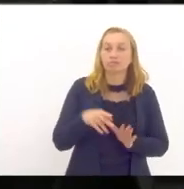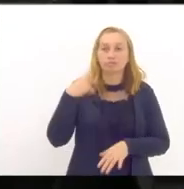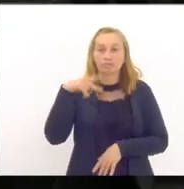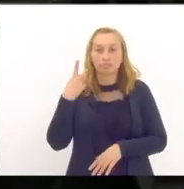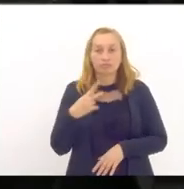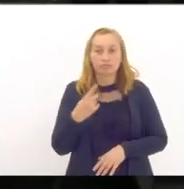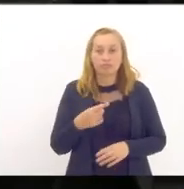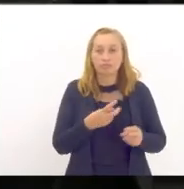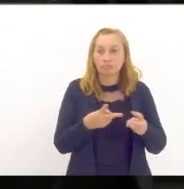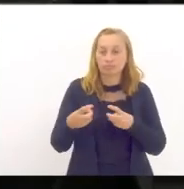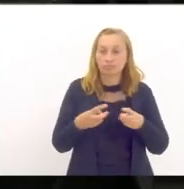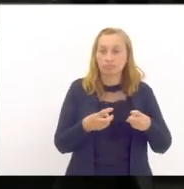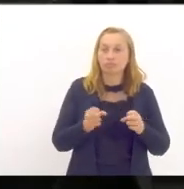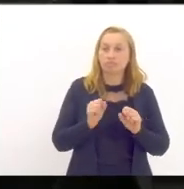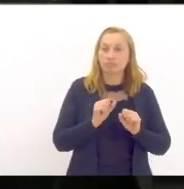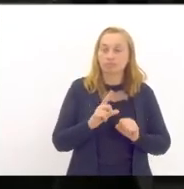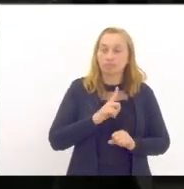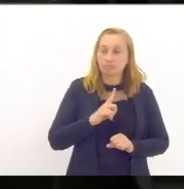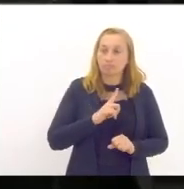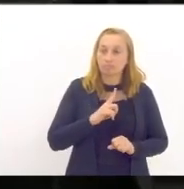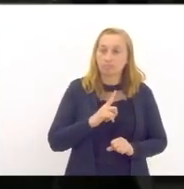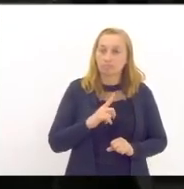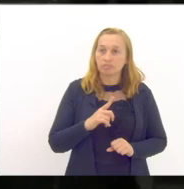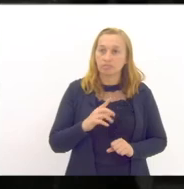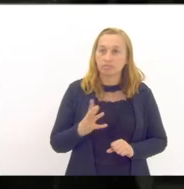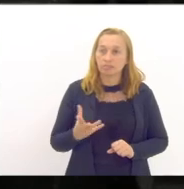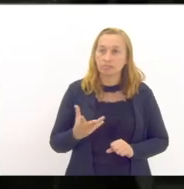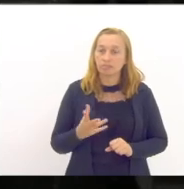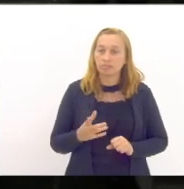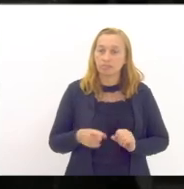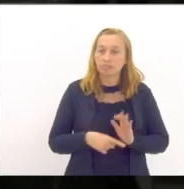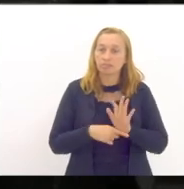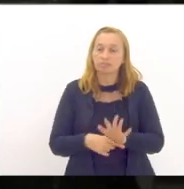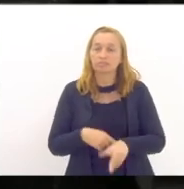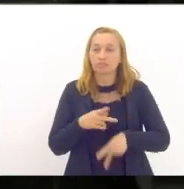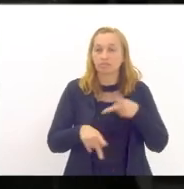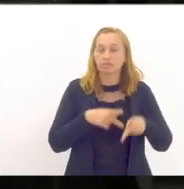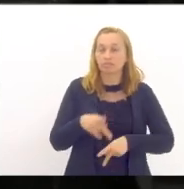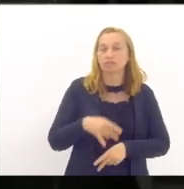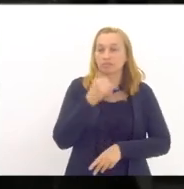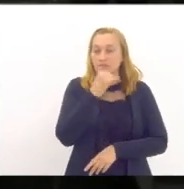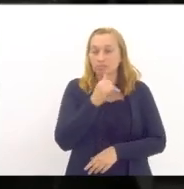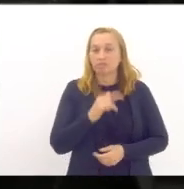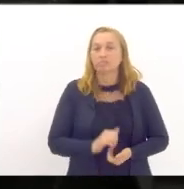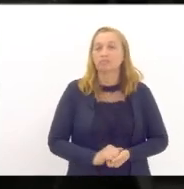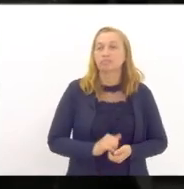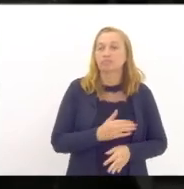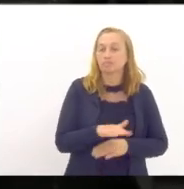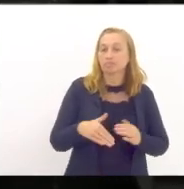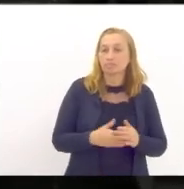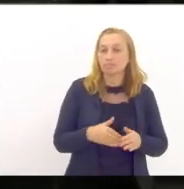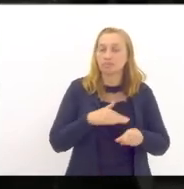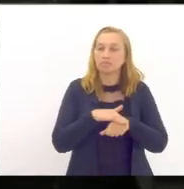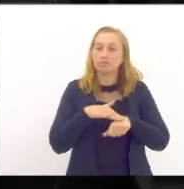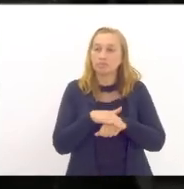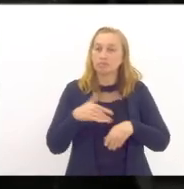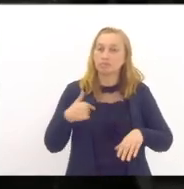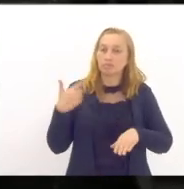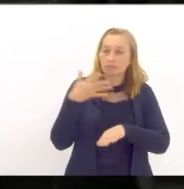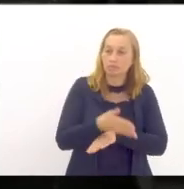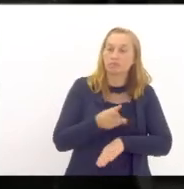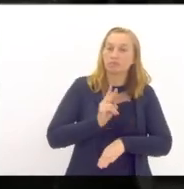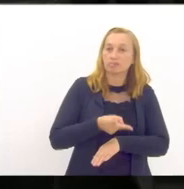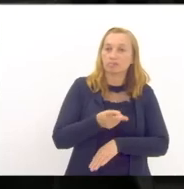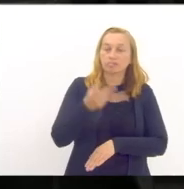Vossas Excelências e que tivessem relevância para a população fluminense. Em praticamente toda roda de conversa que eu entro,